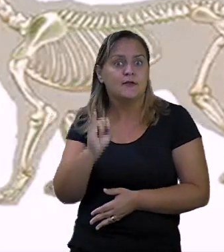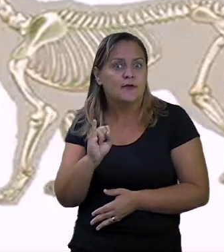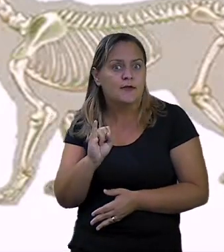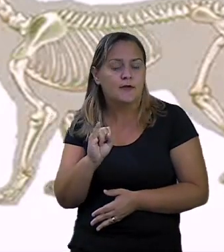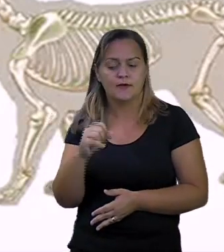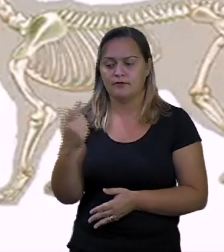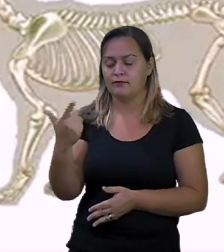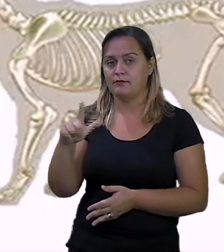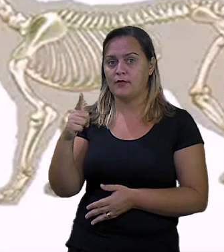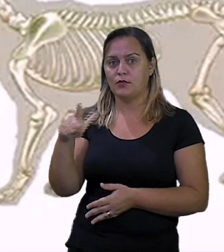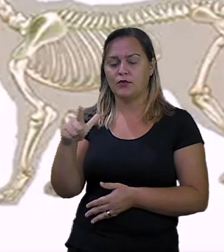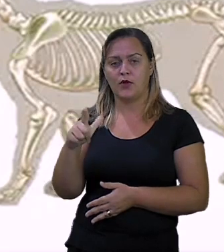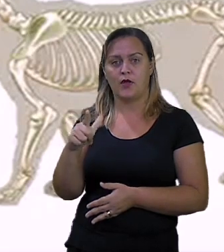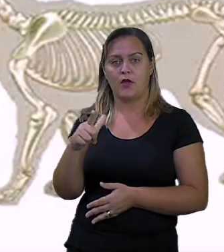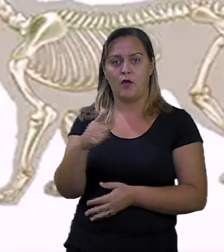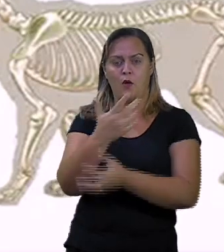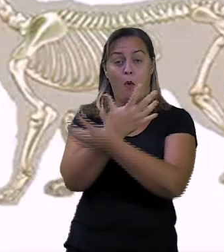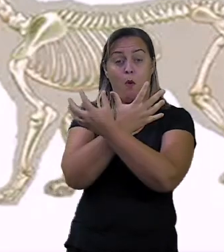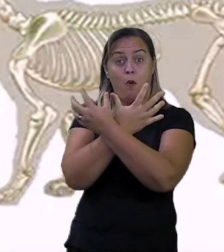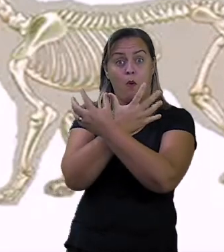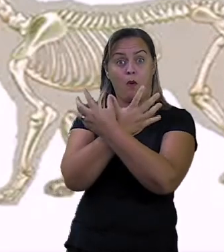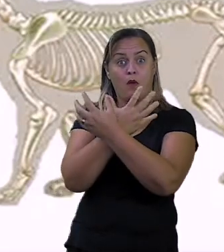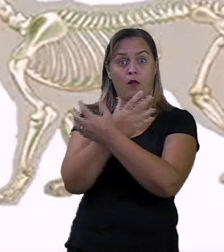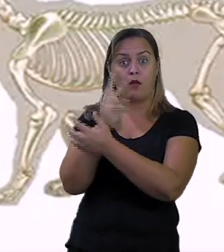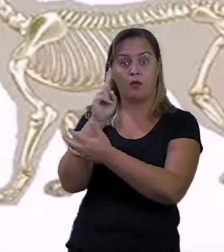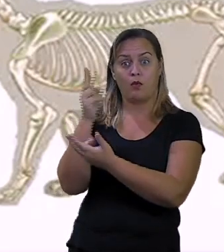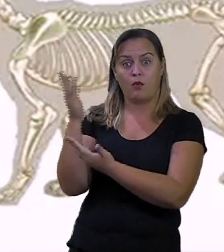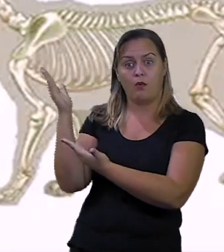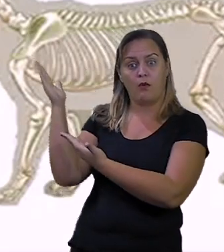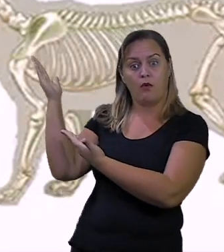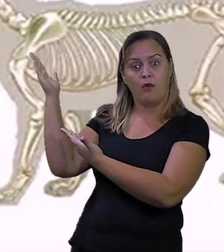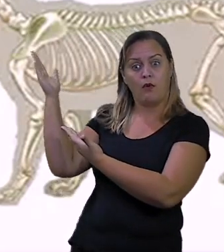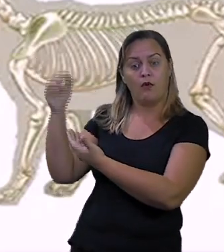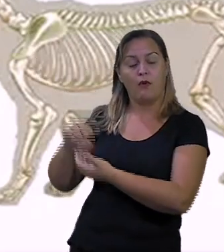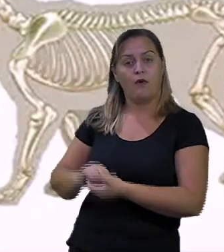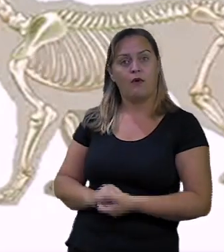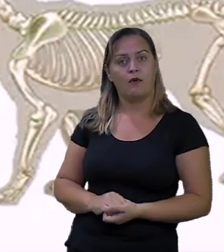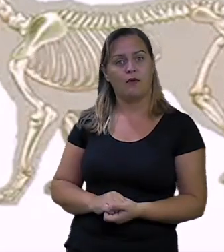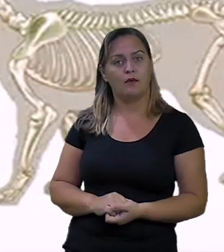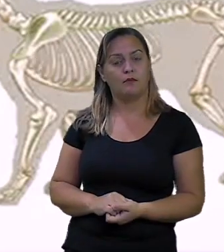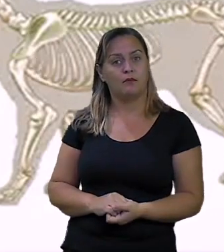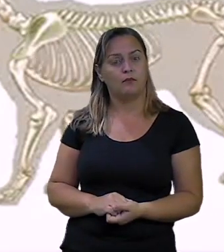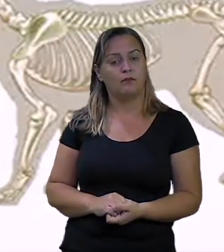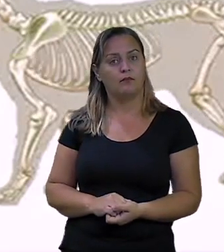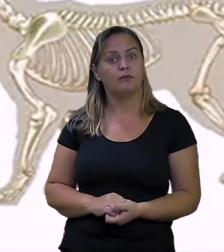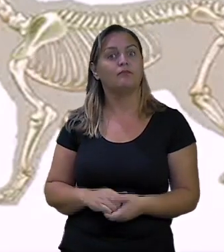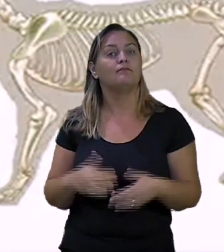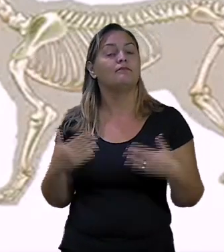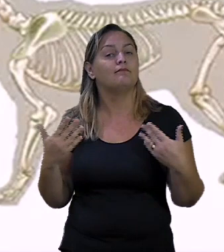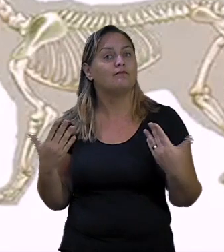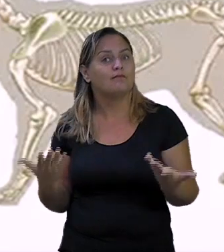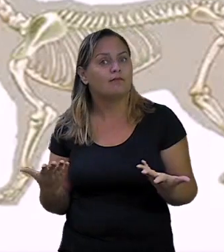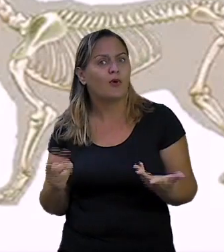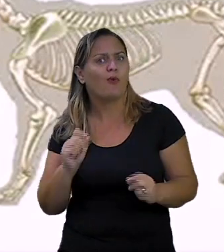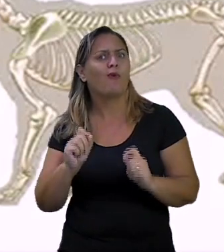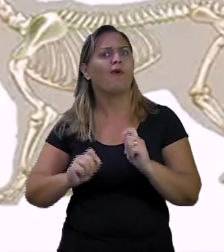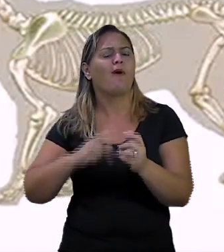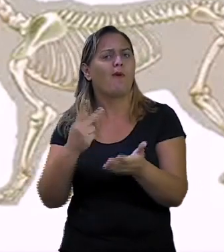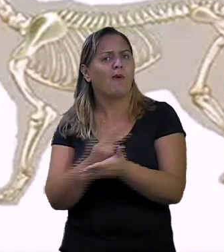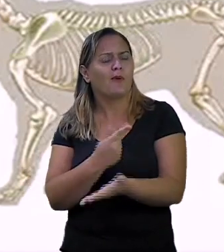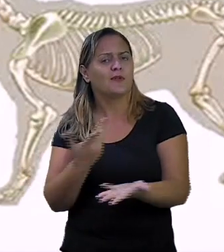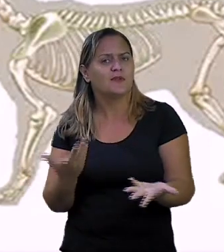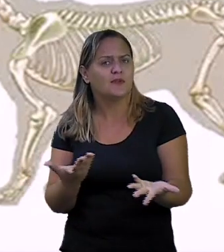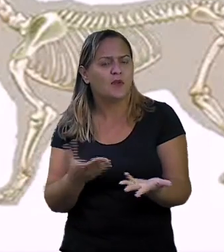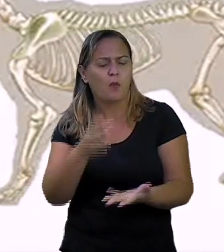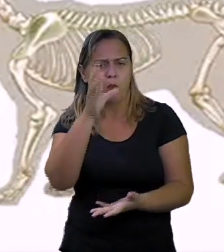com o Esqueleto e ele possui E aí a página aquele ver